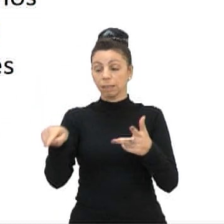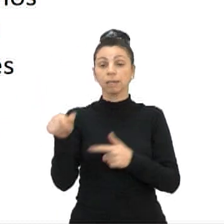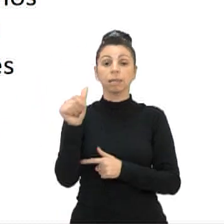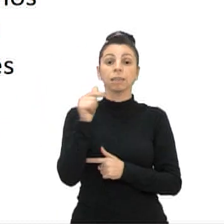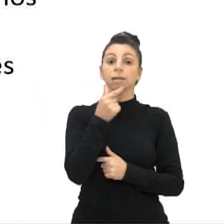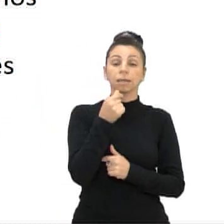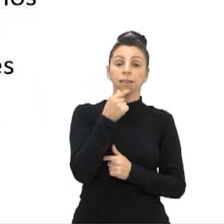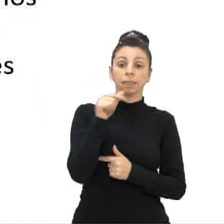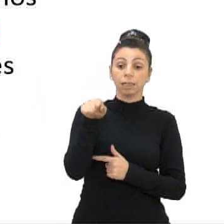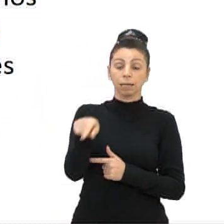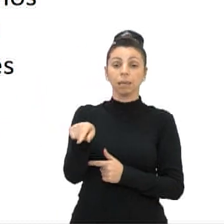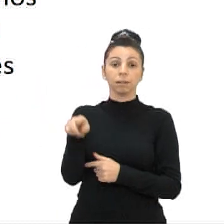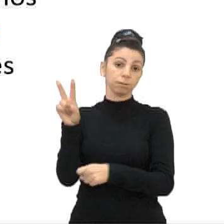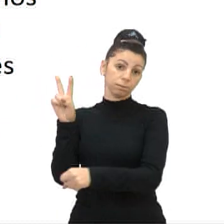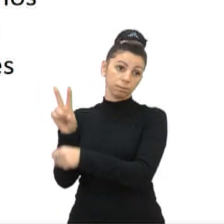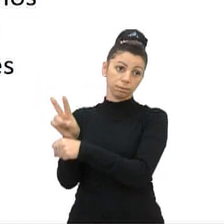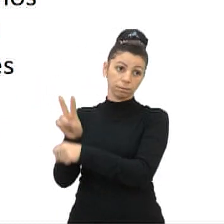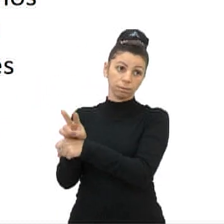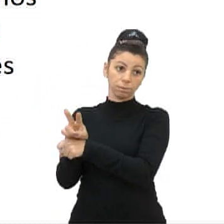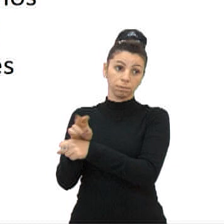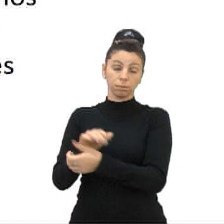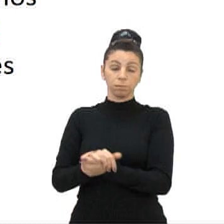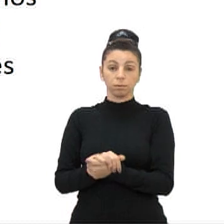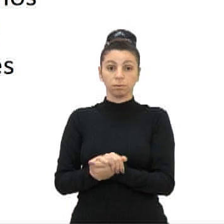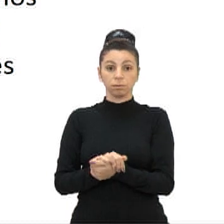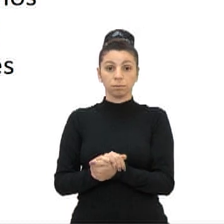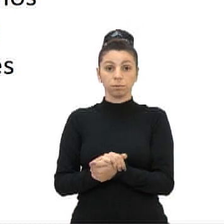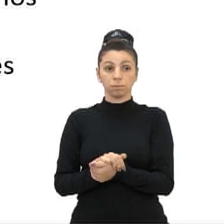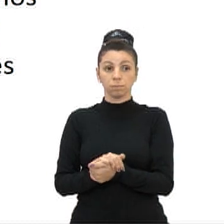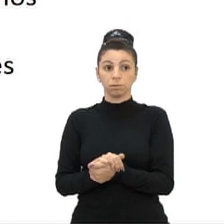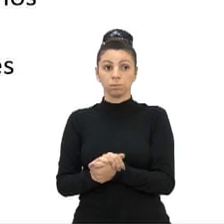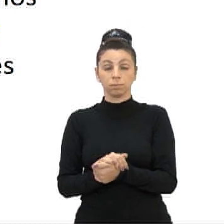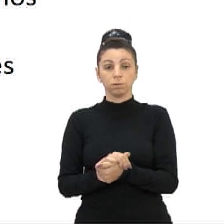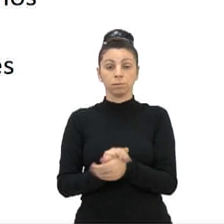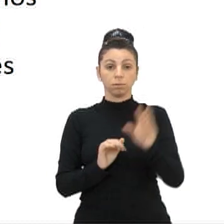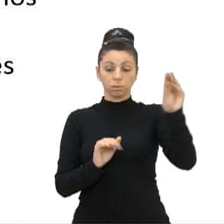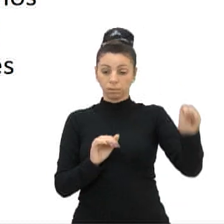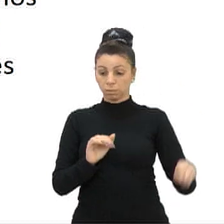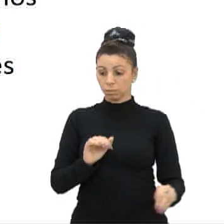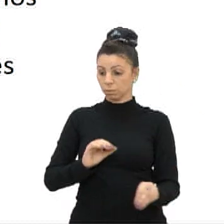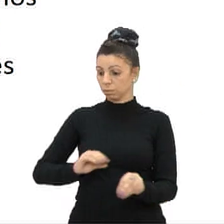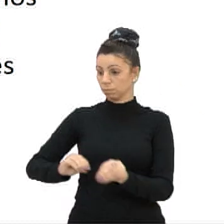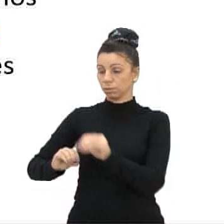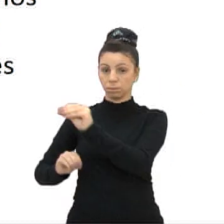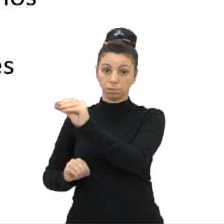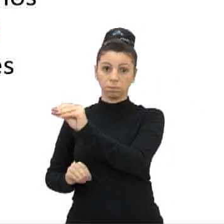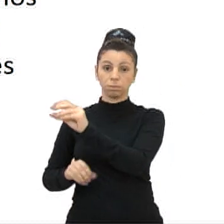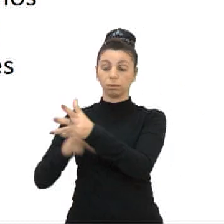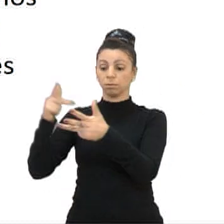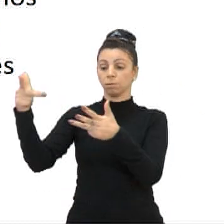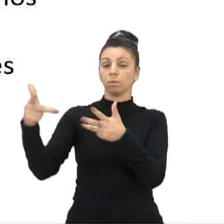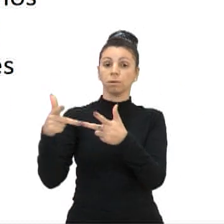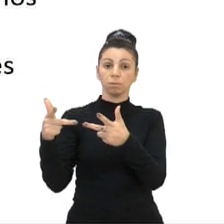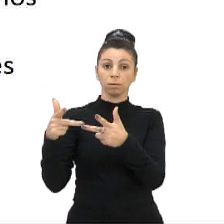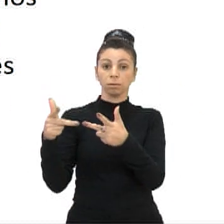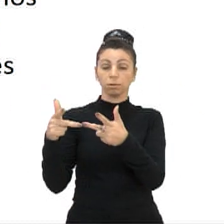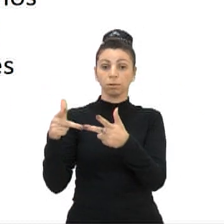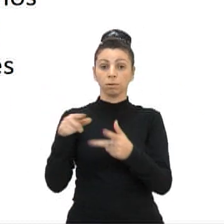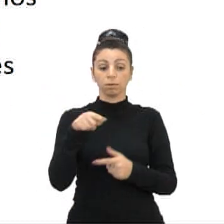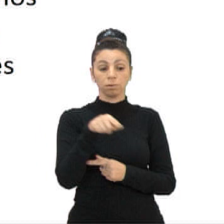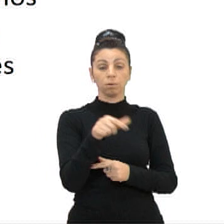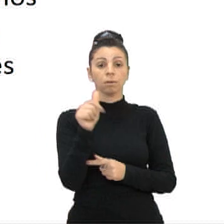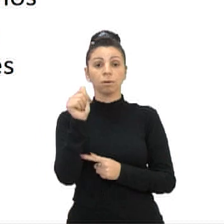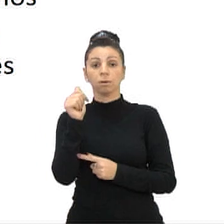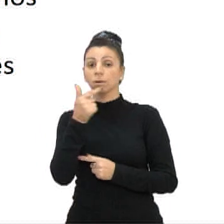que ele cultive. Então, eu pego o cultive e componho o imperativo afirmativo na terceira pessoa do singular, ele. Então,